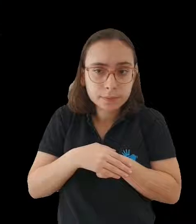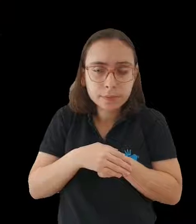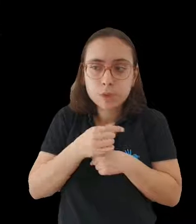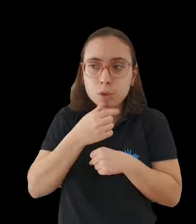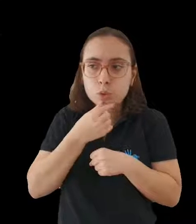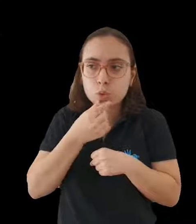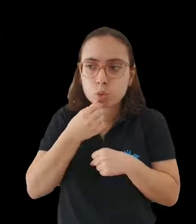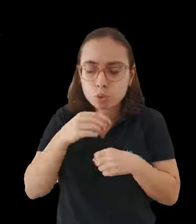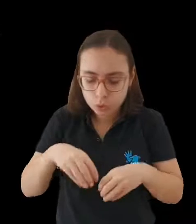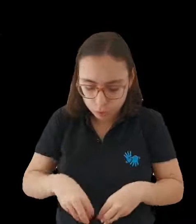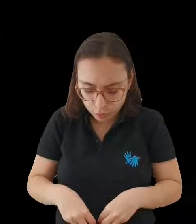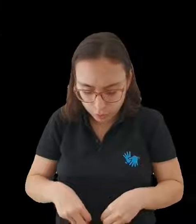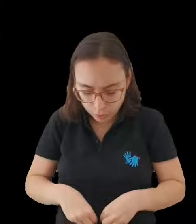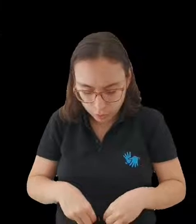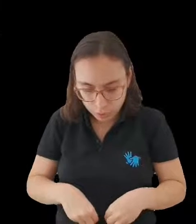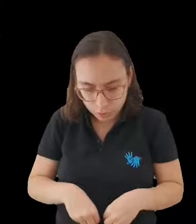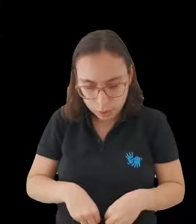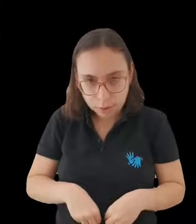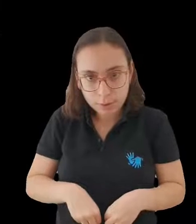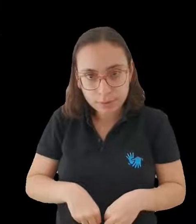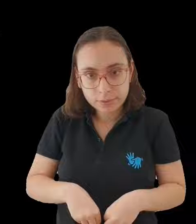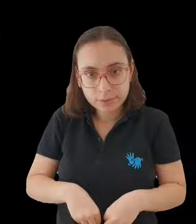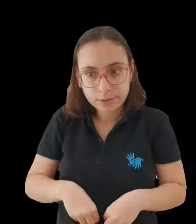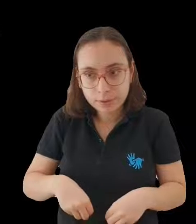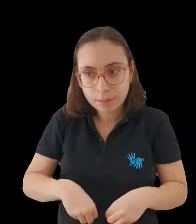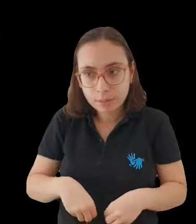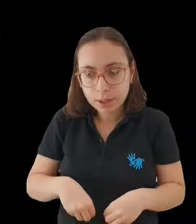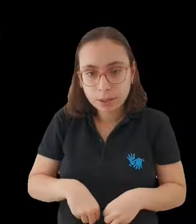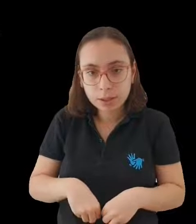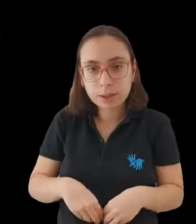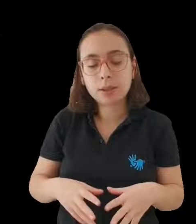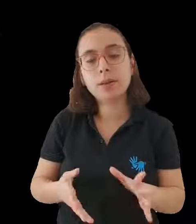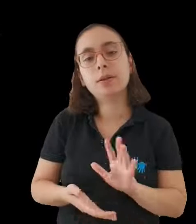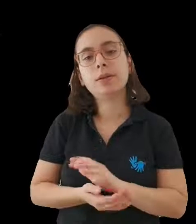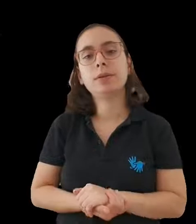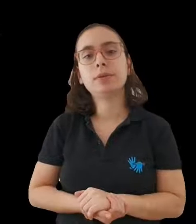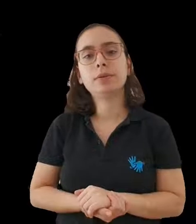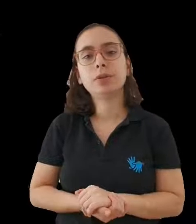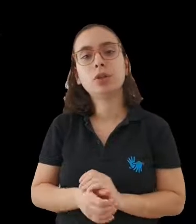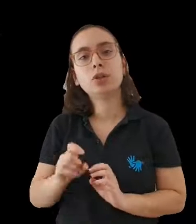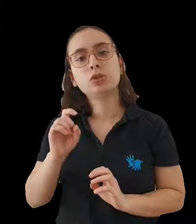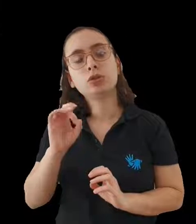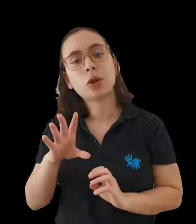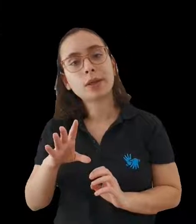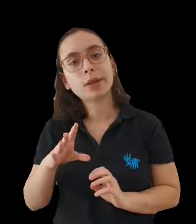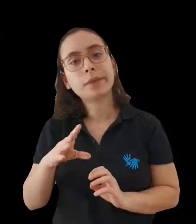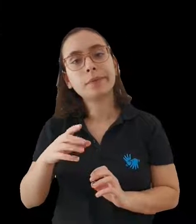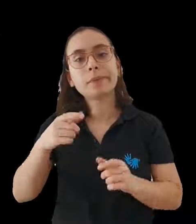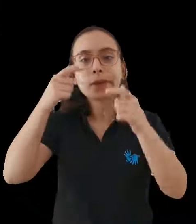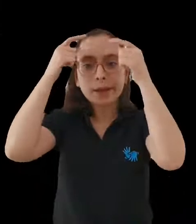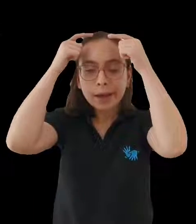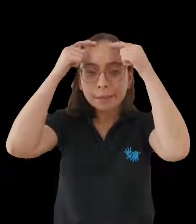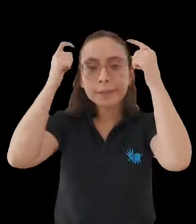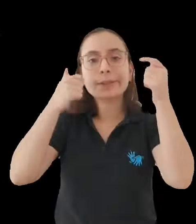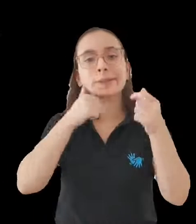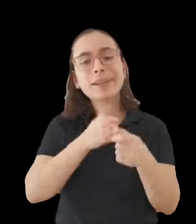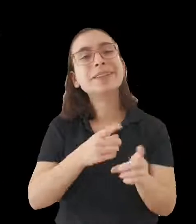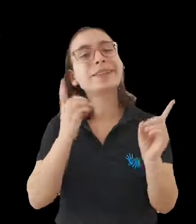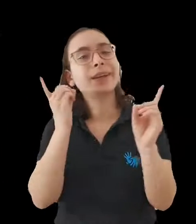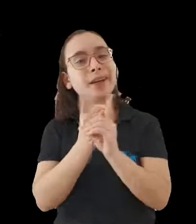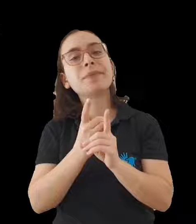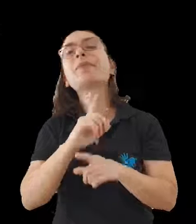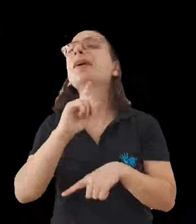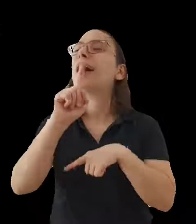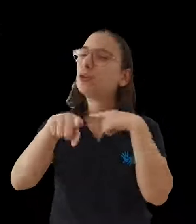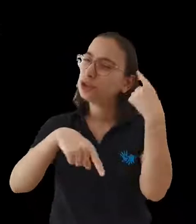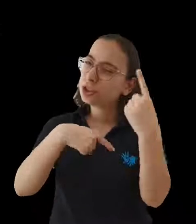e então ele se escondeu na barriga da baleia. Só que a princesa vai achar. Então, no dia seguinte,